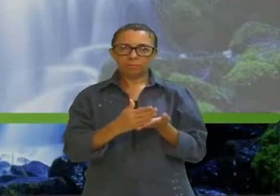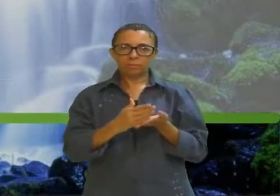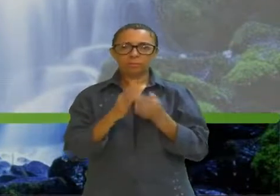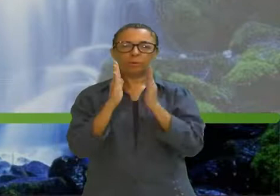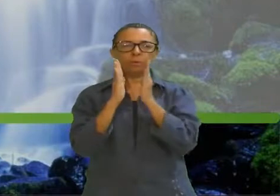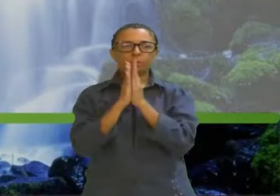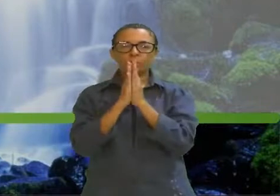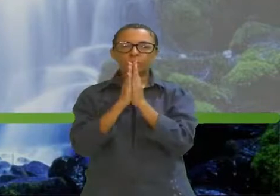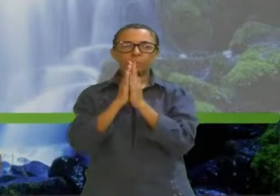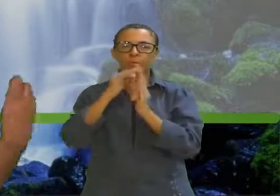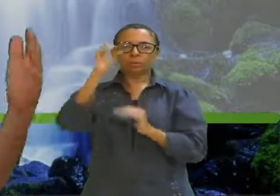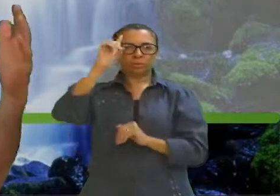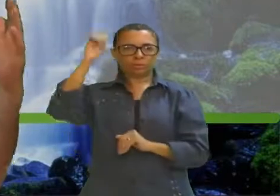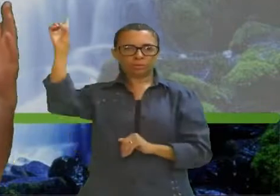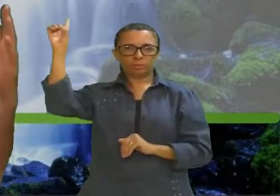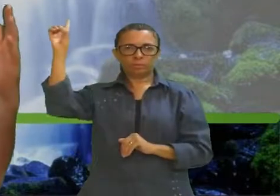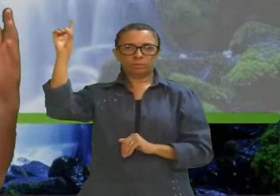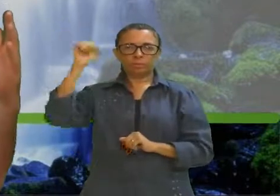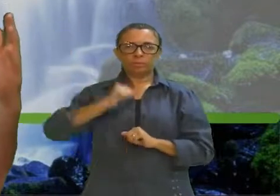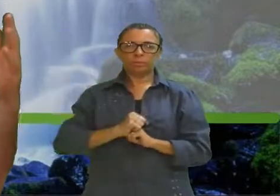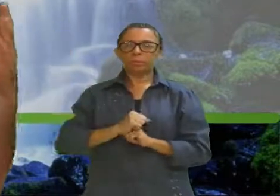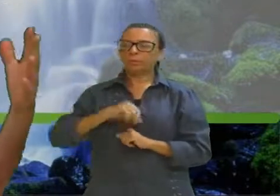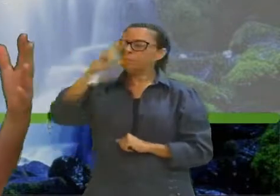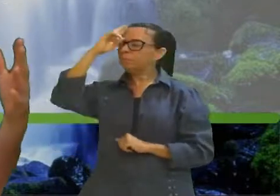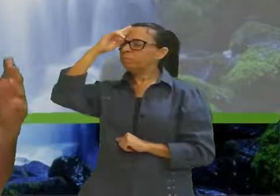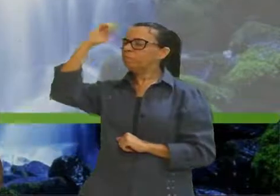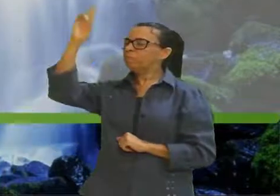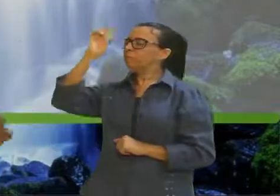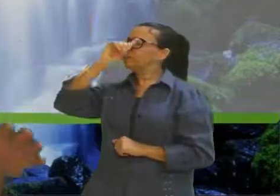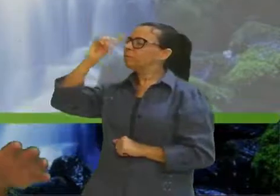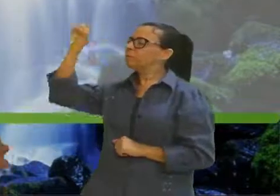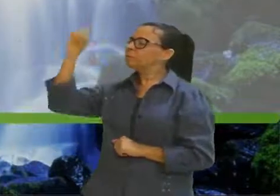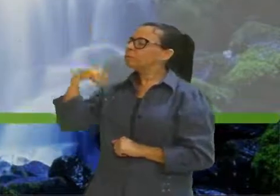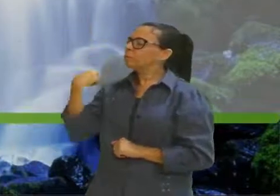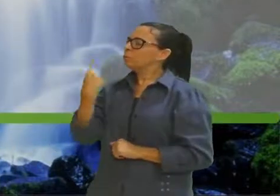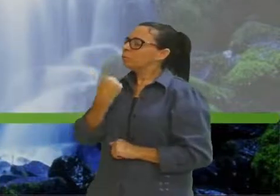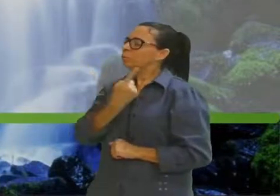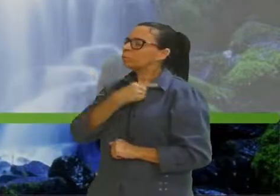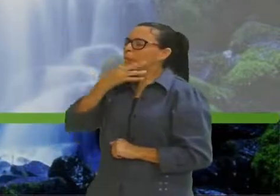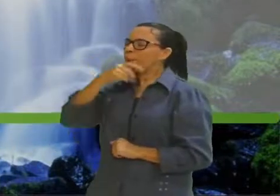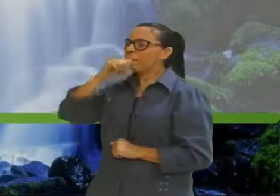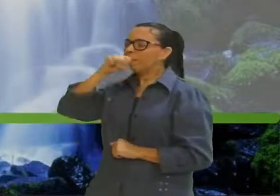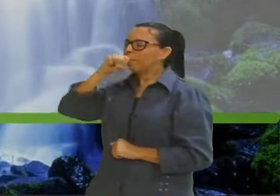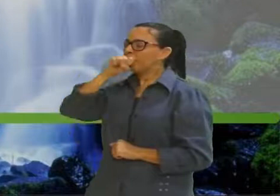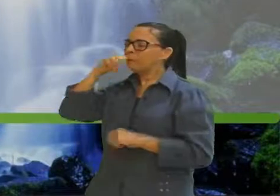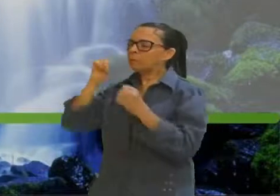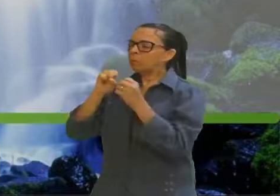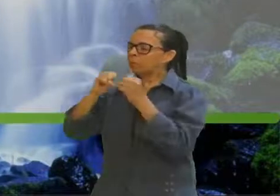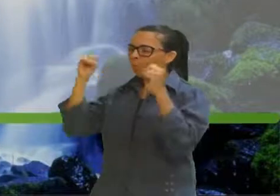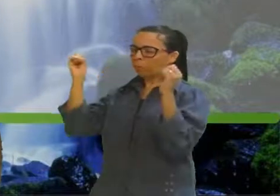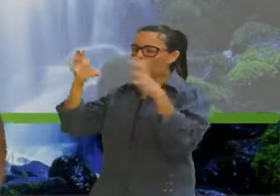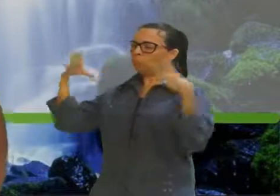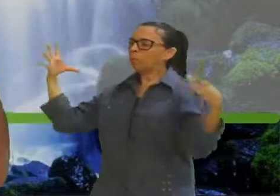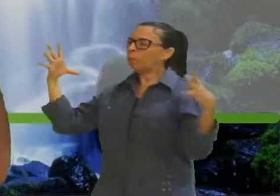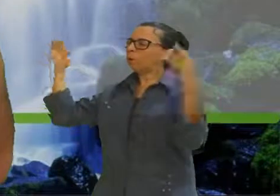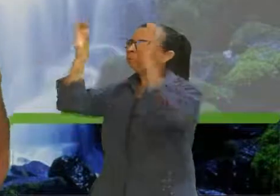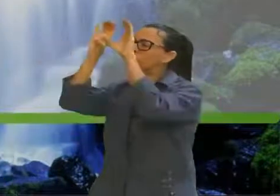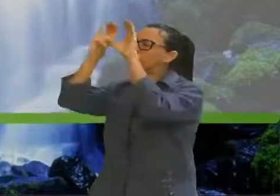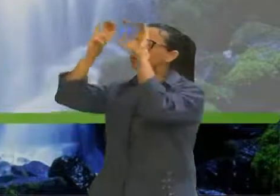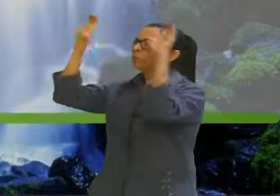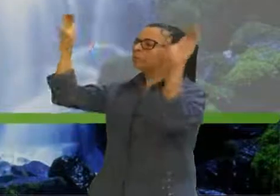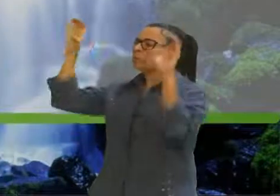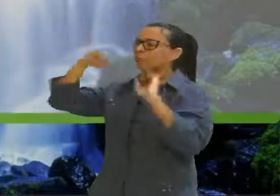ao nosso Deus. Senhor nosso Deus, nosso Pai, grande Criador dos céus e da terra, em nome do Teu Filho amado Jesus